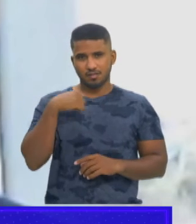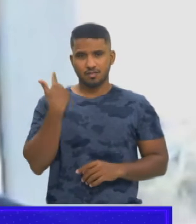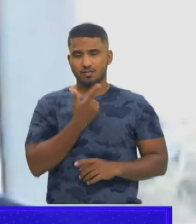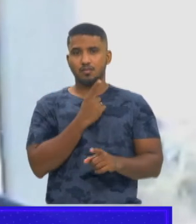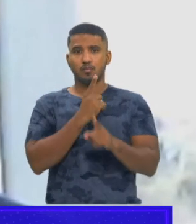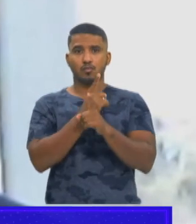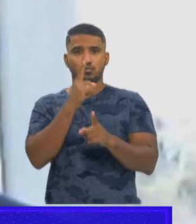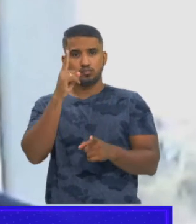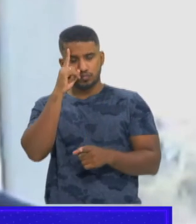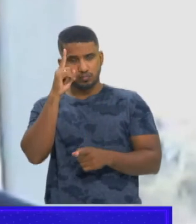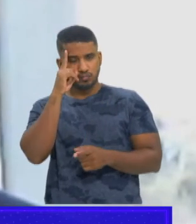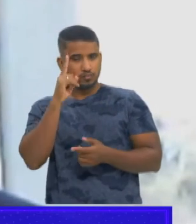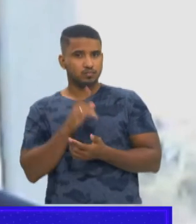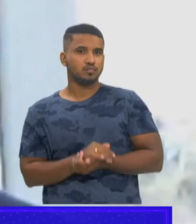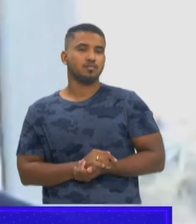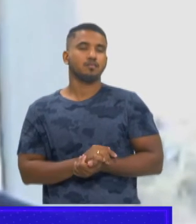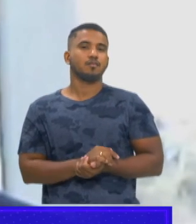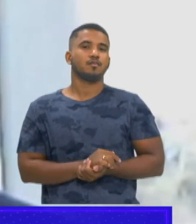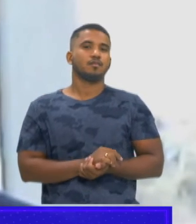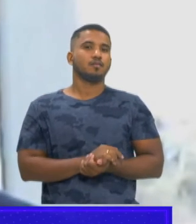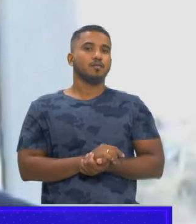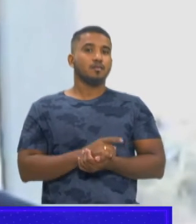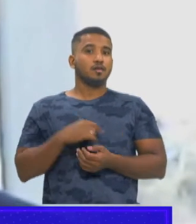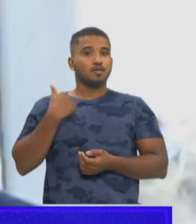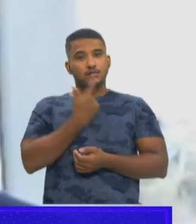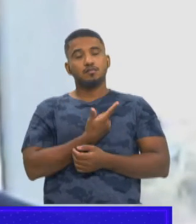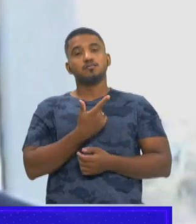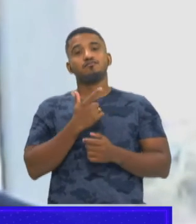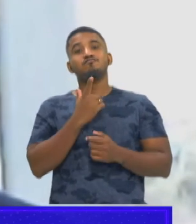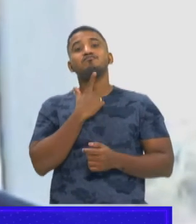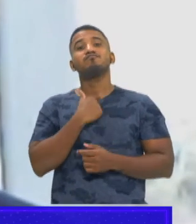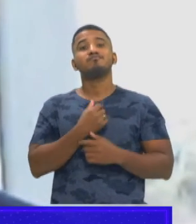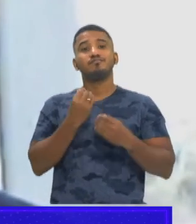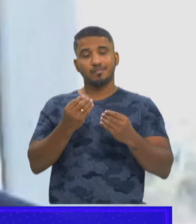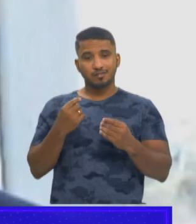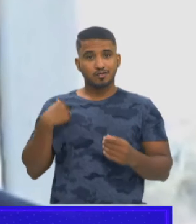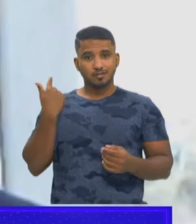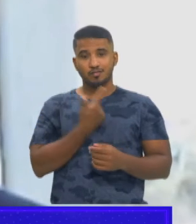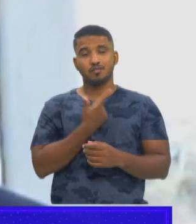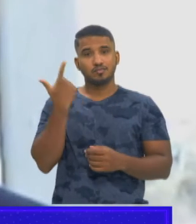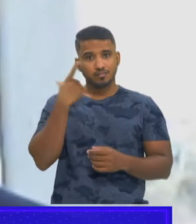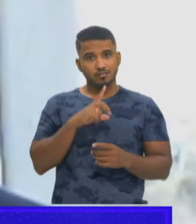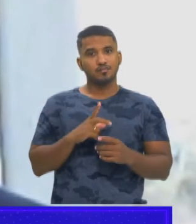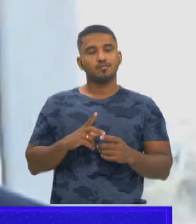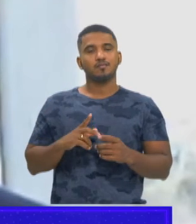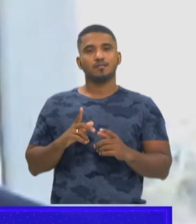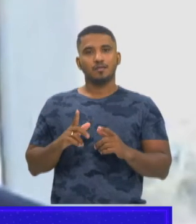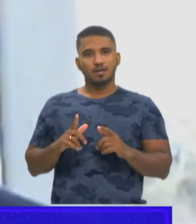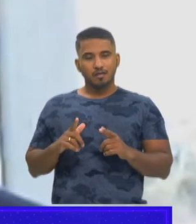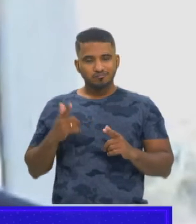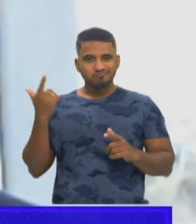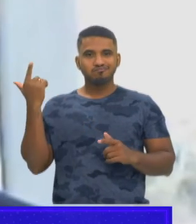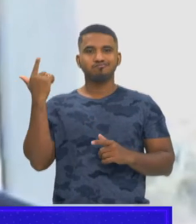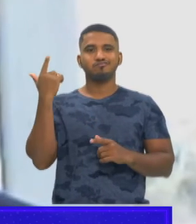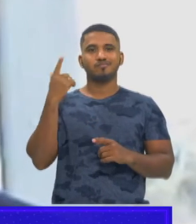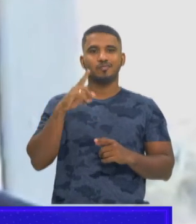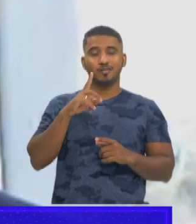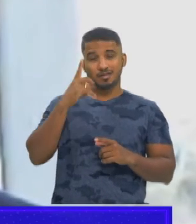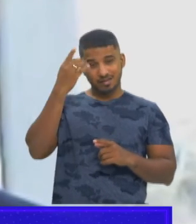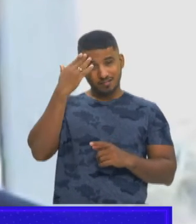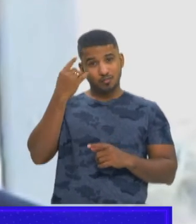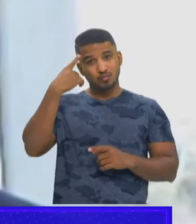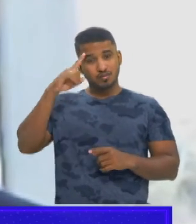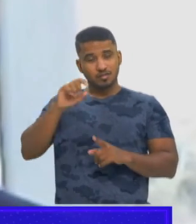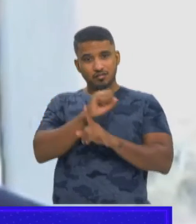diariamente é o nosso combustível para que a gente consiga alcançar quem sabe um dia uma